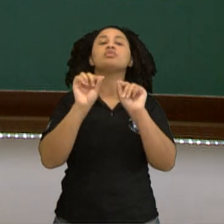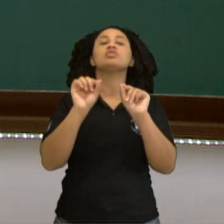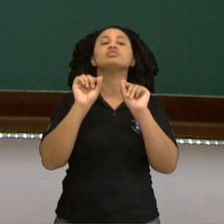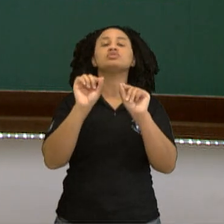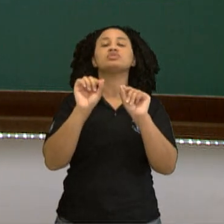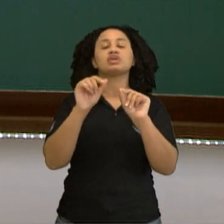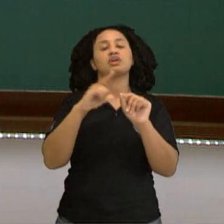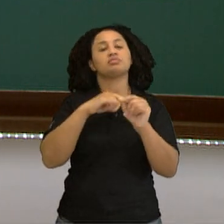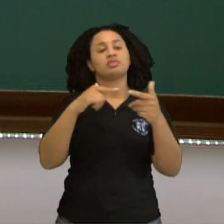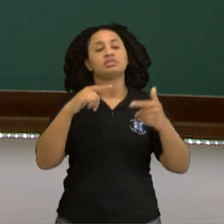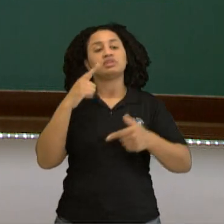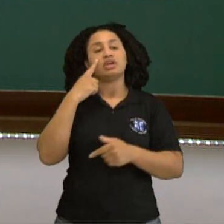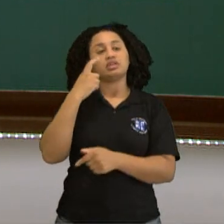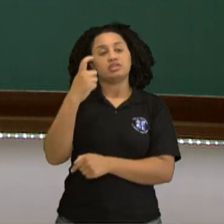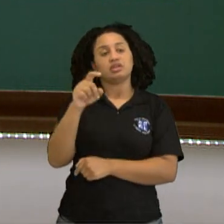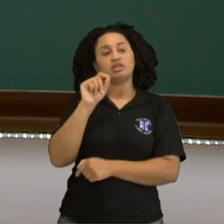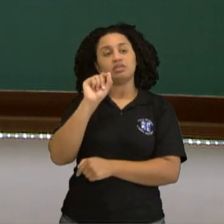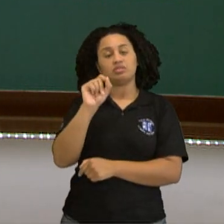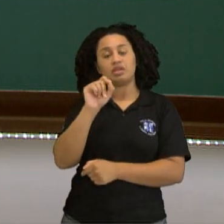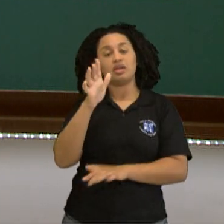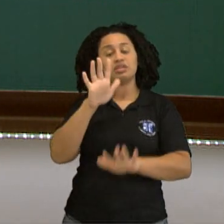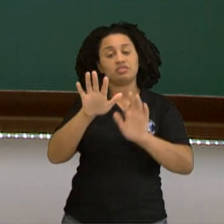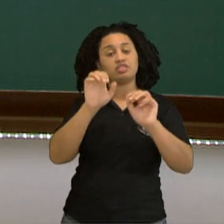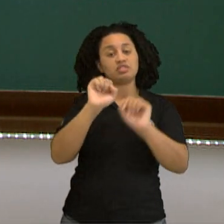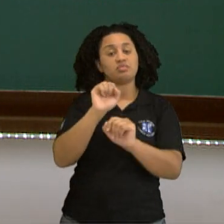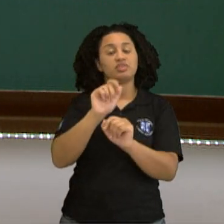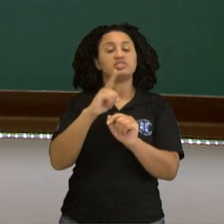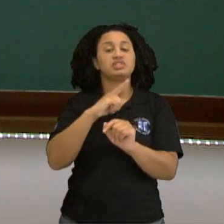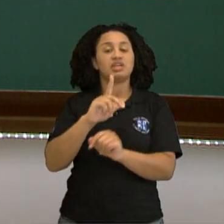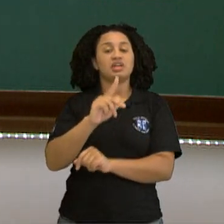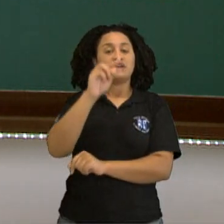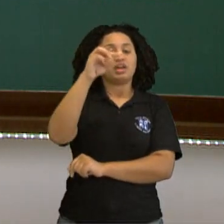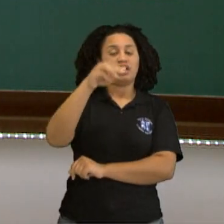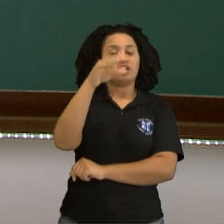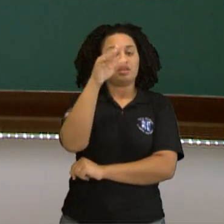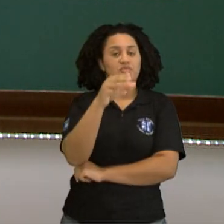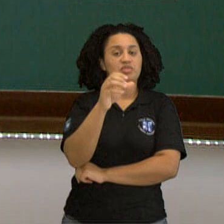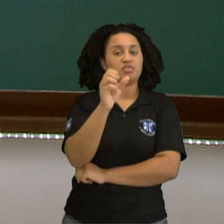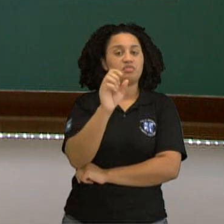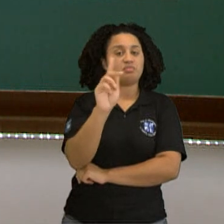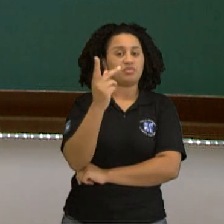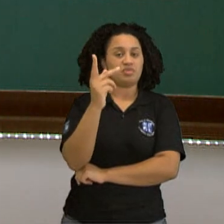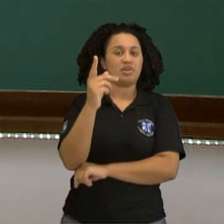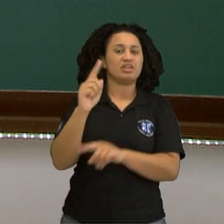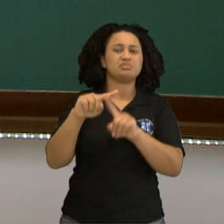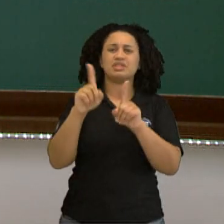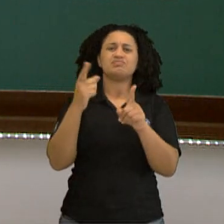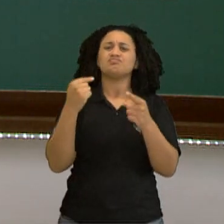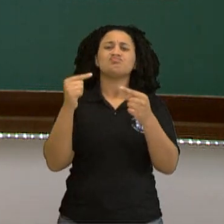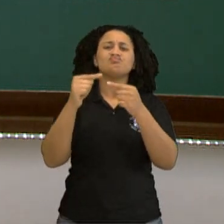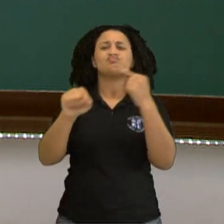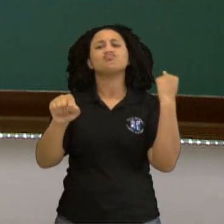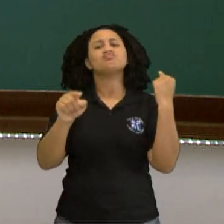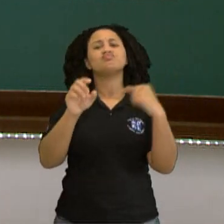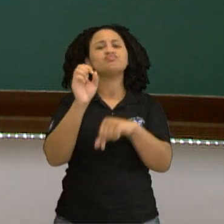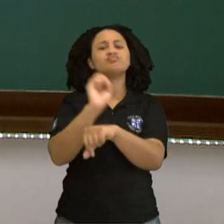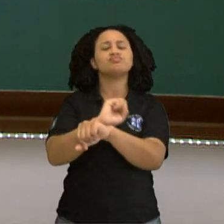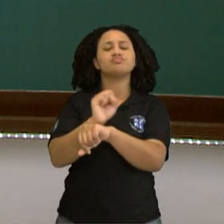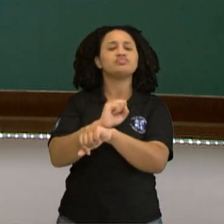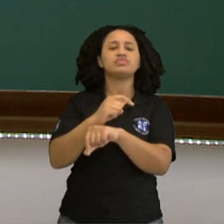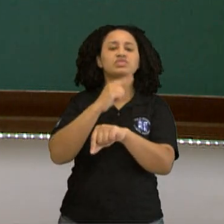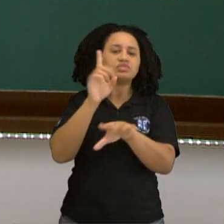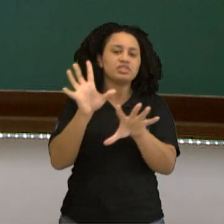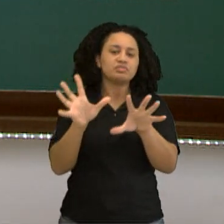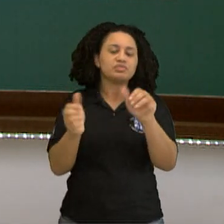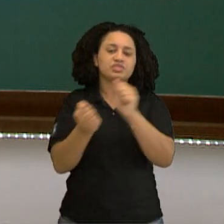lembrar de uma coisa bastante importante. Às vezes aparece quilômetros por hora, só que quilômetros por hora não casa com segundo ali. Então você não tem como juntar os